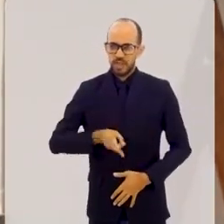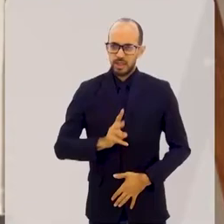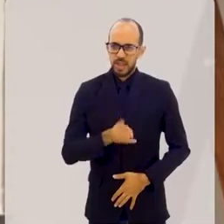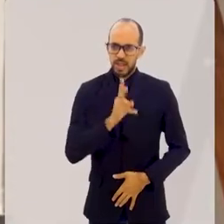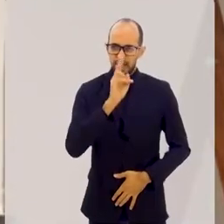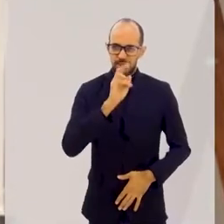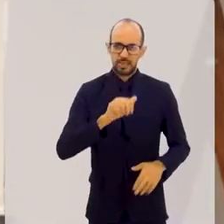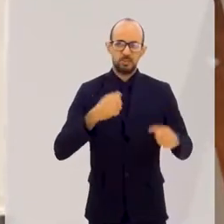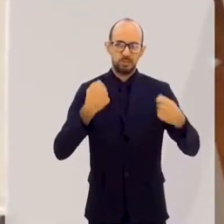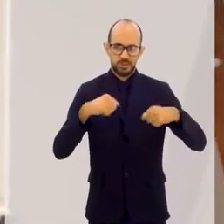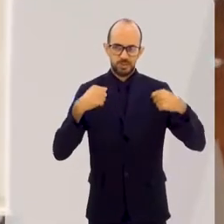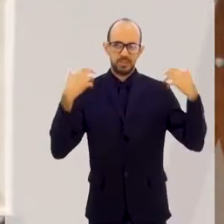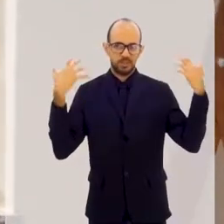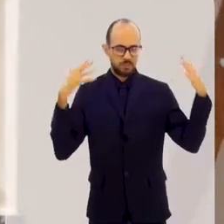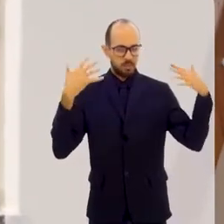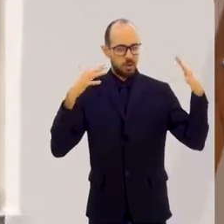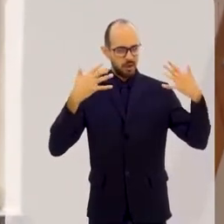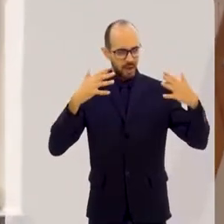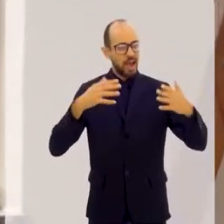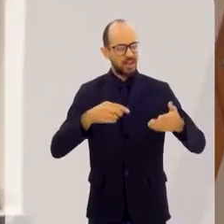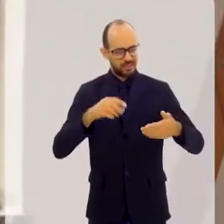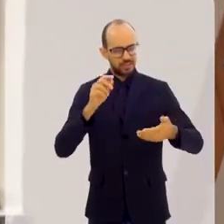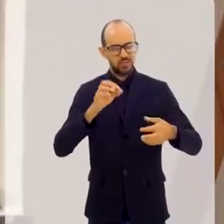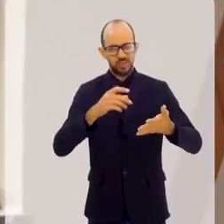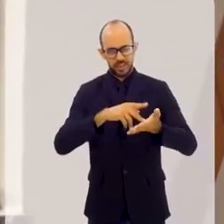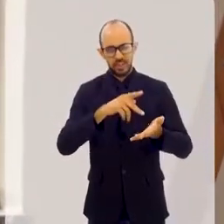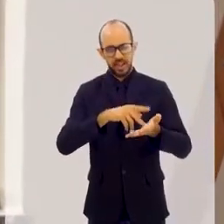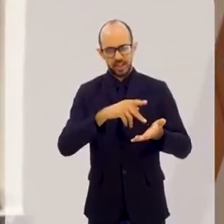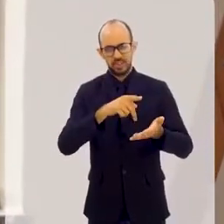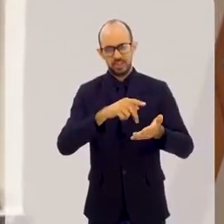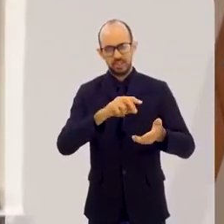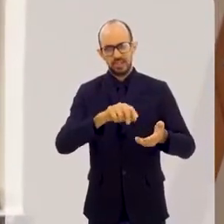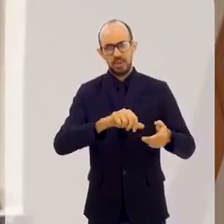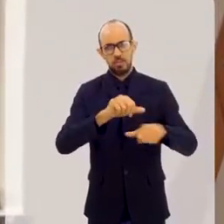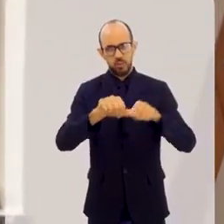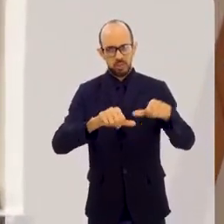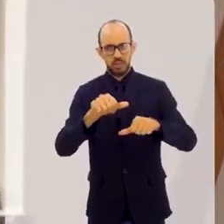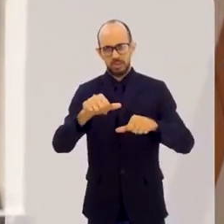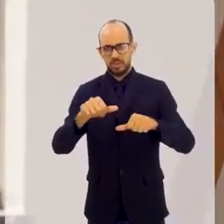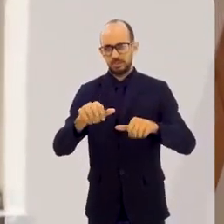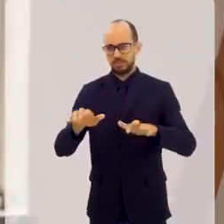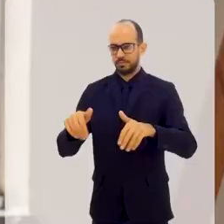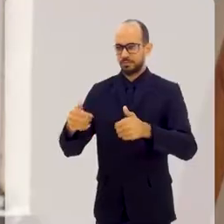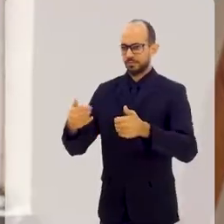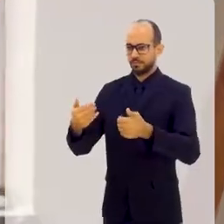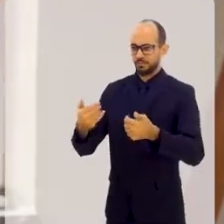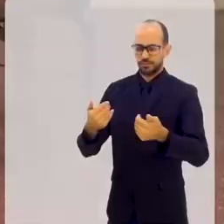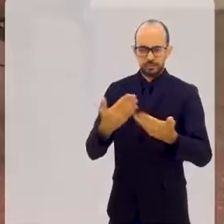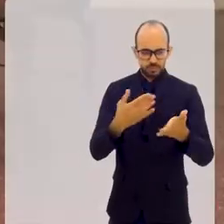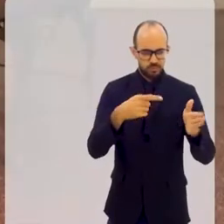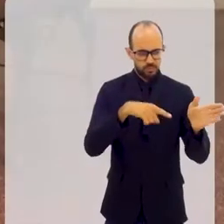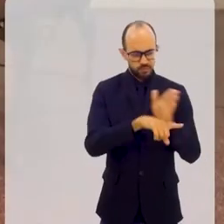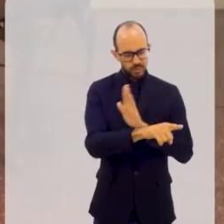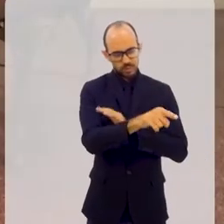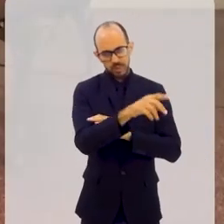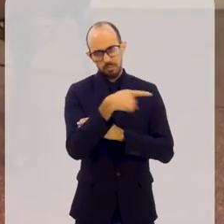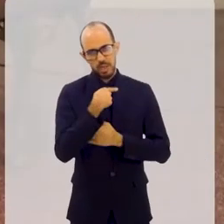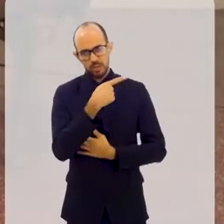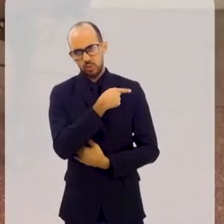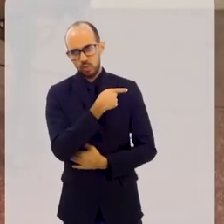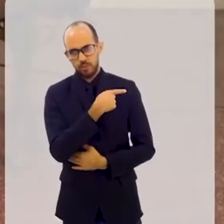Então tem que se comemorar essa passagem que ela tá fazendo não é isso pastor